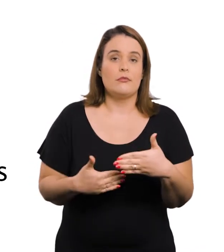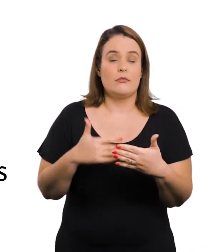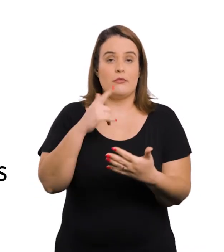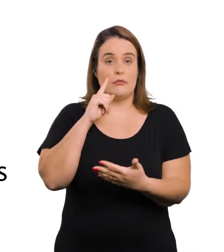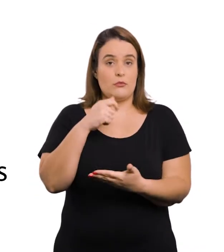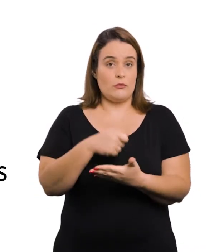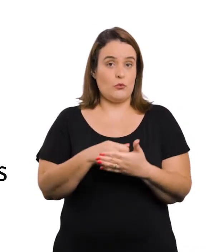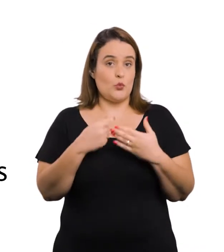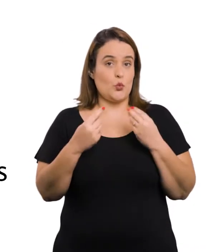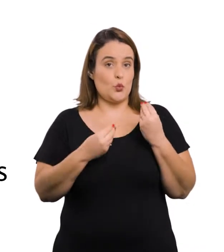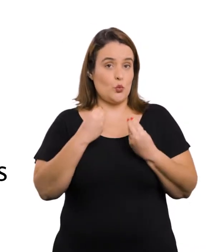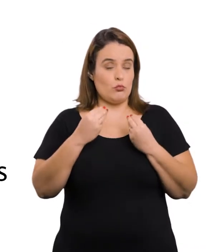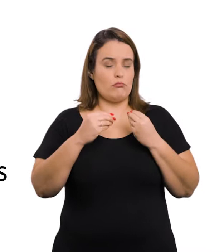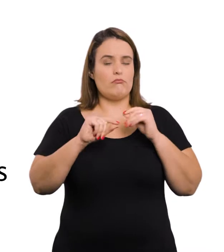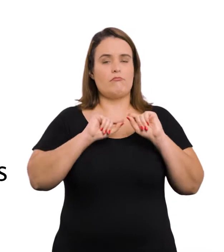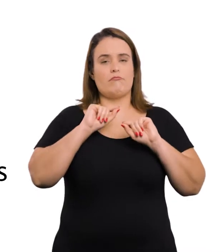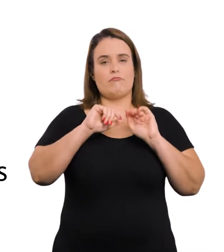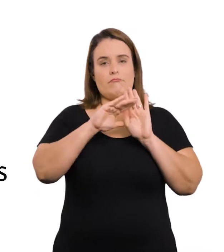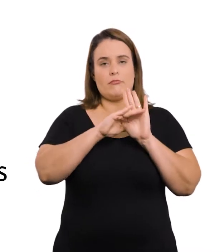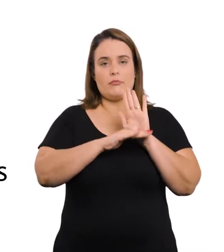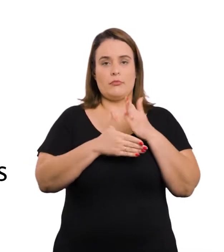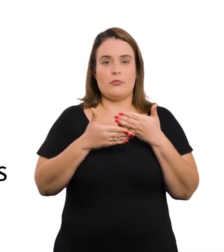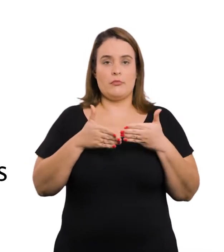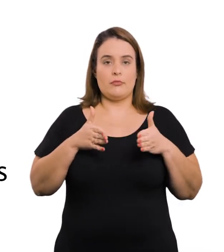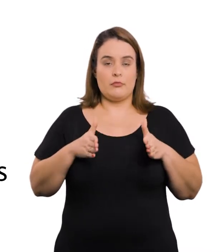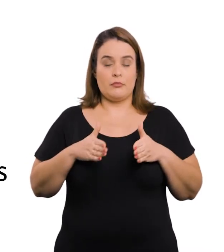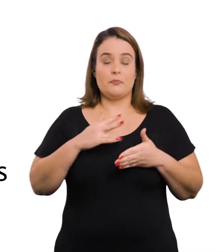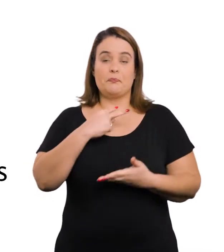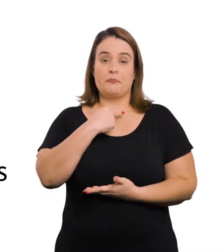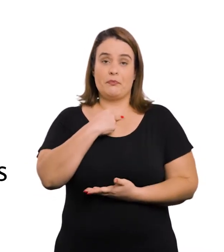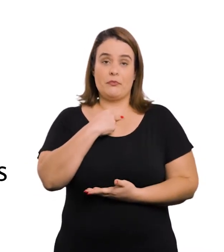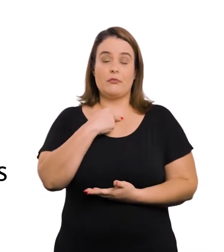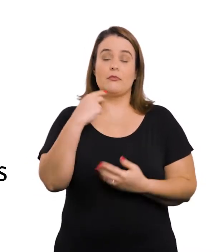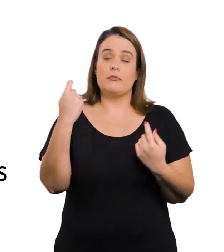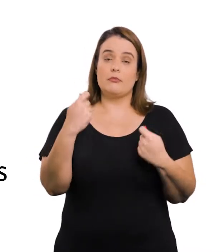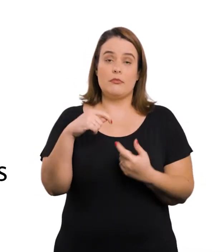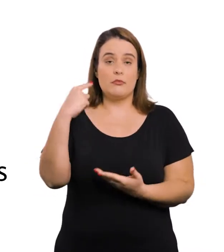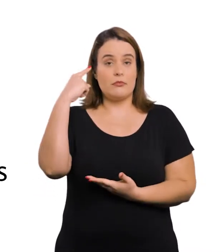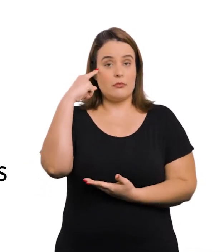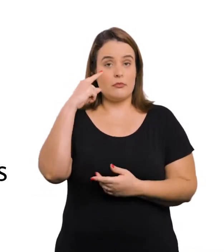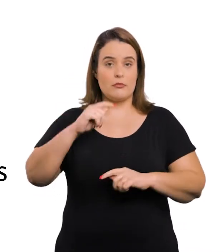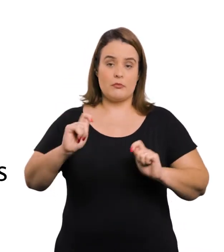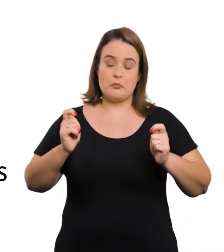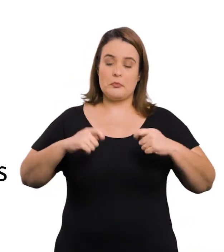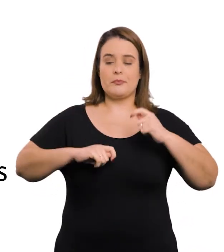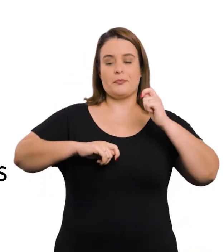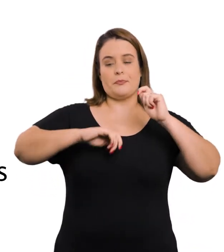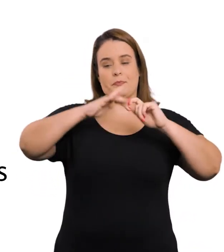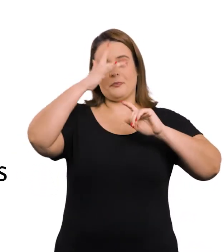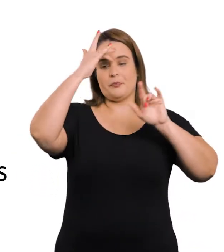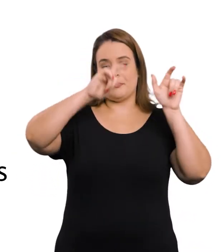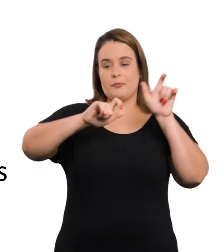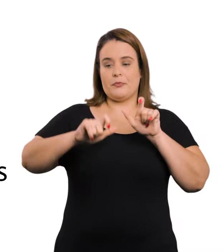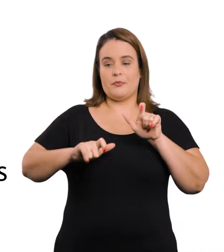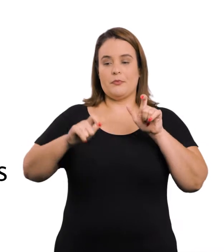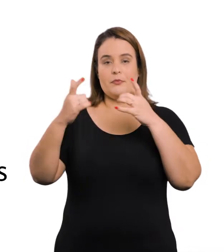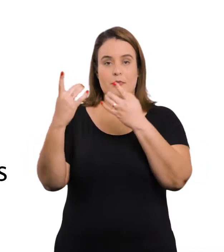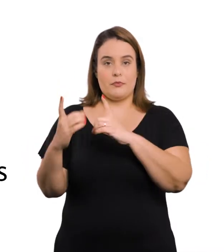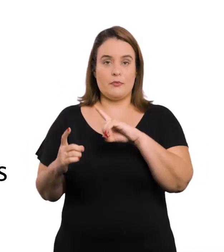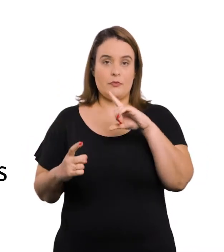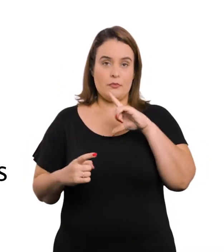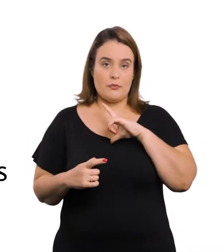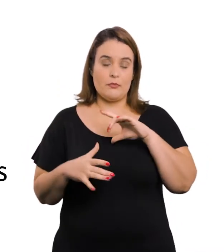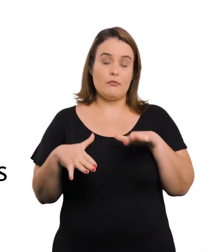de definição dos requisitos dos cargos em aberto na empresa deve considerar as capacidades das pessoas com deficiência.